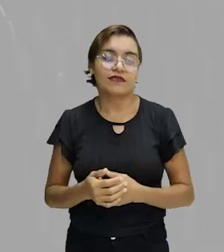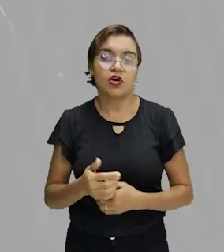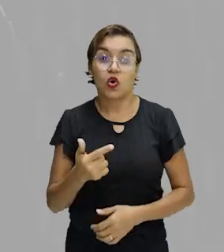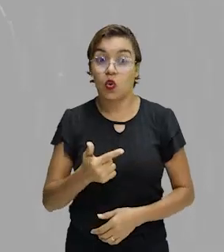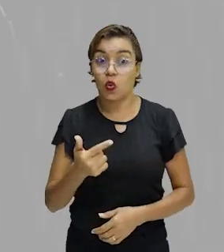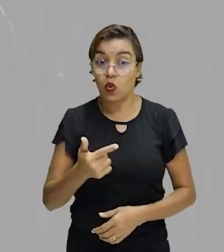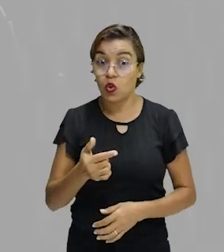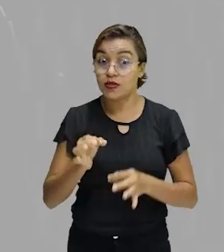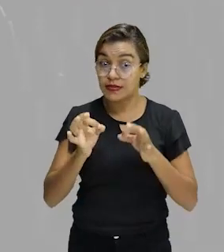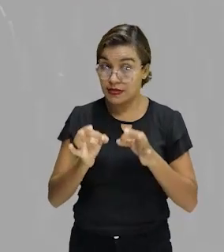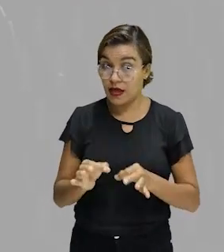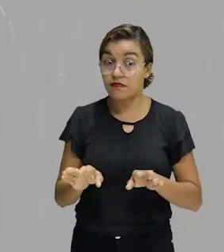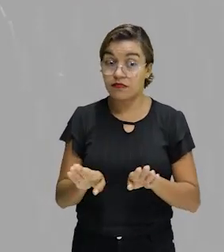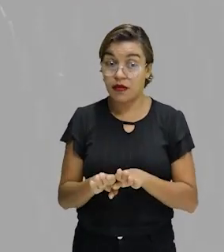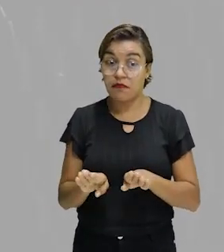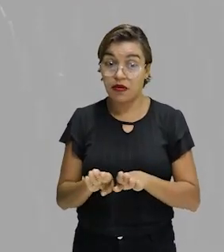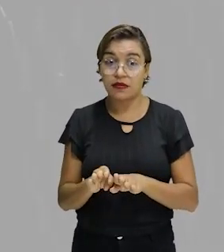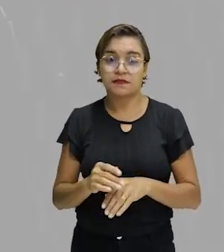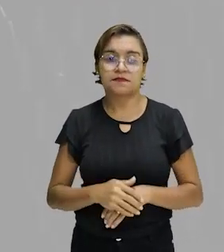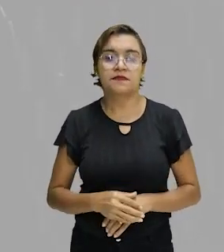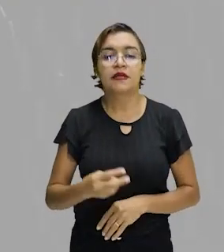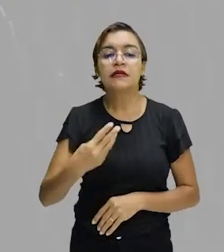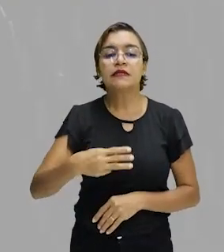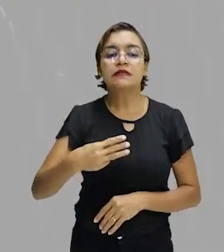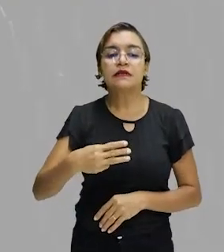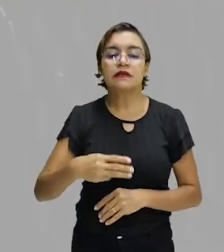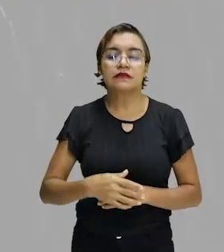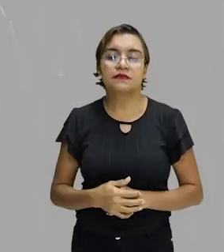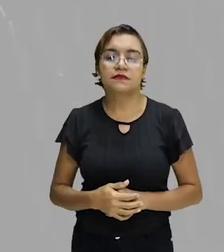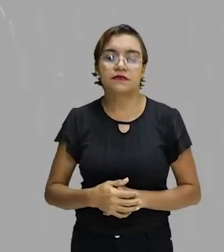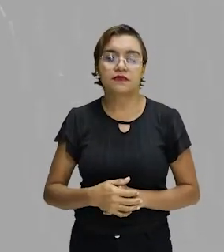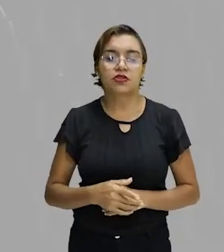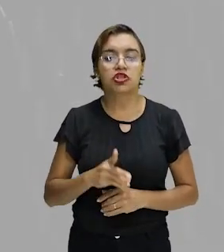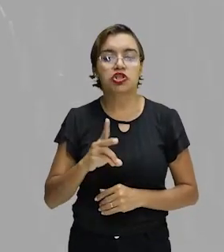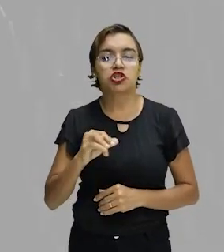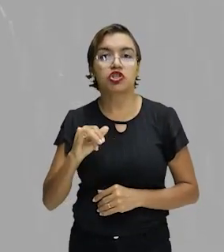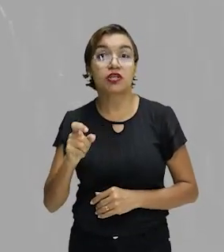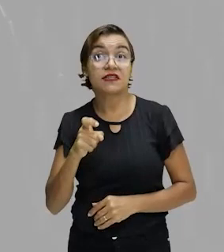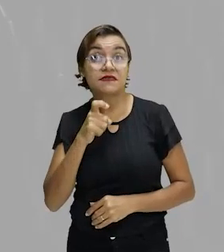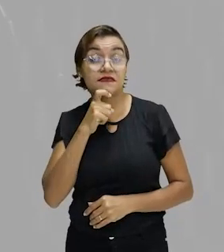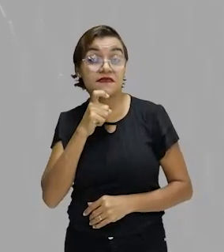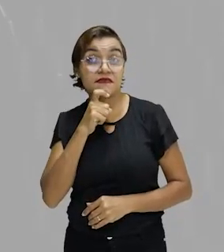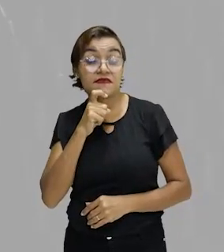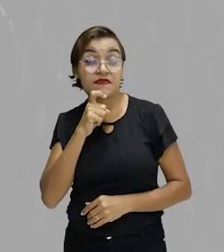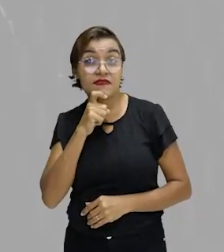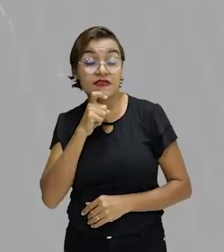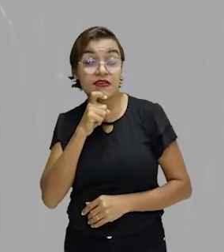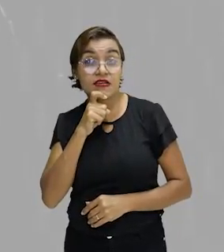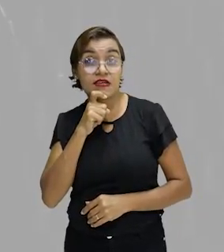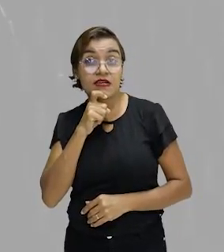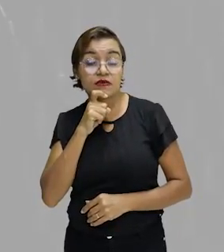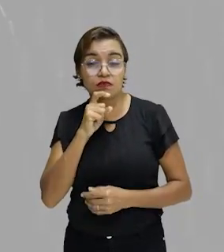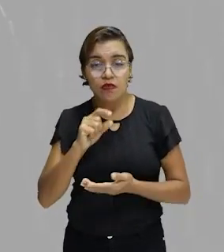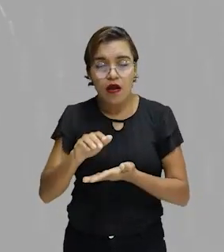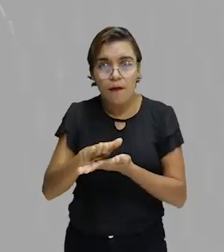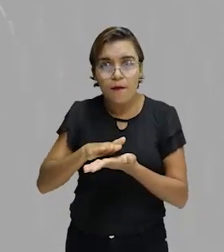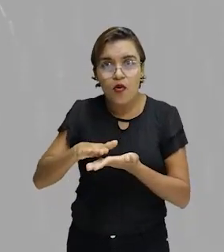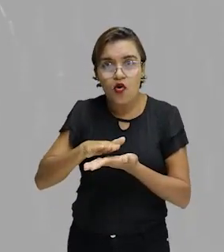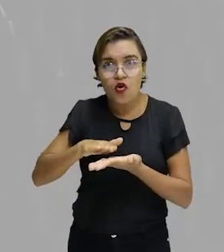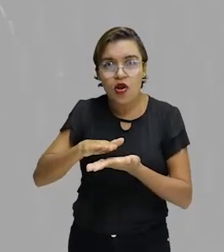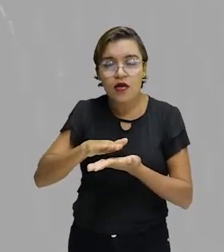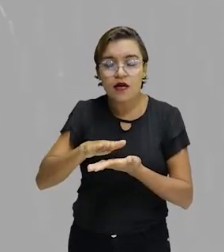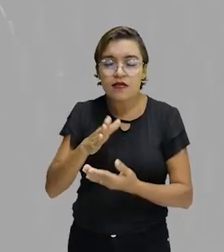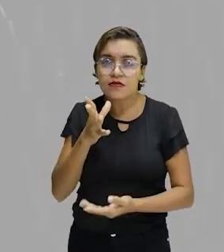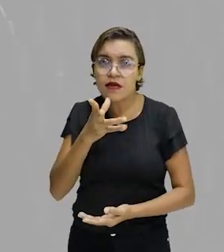correto. 3. Em dias frios, a bolinha leva mais tempo para subir, porque a fermentação, como